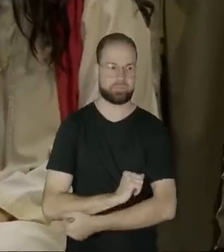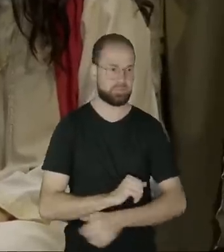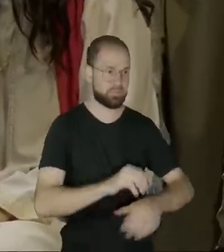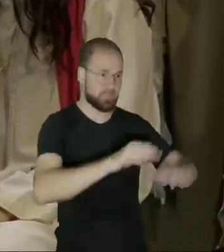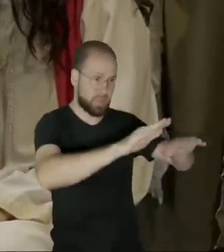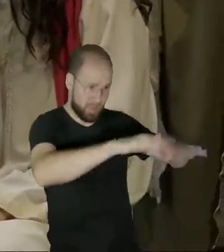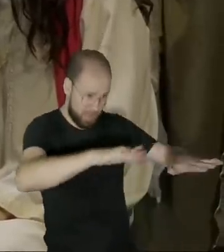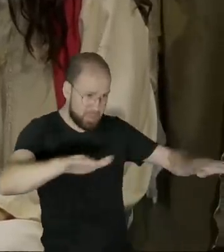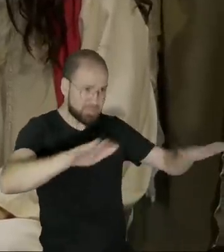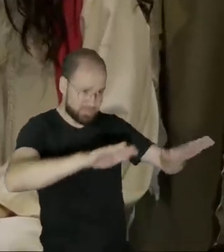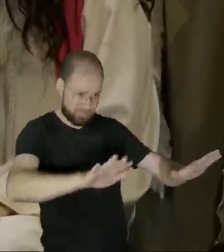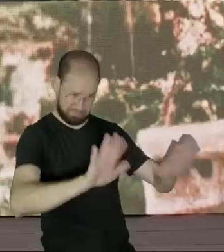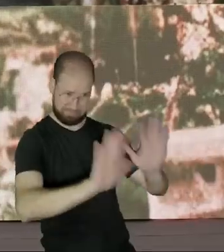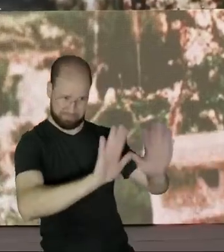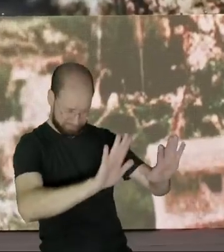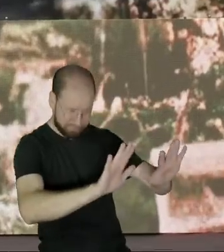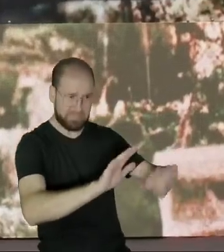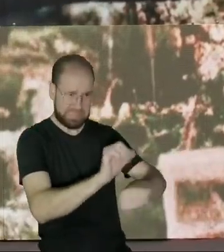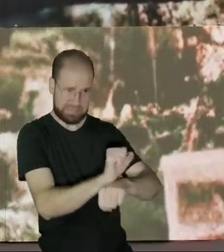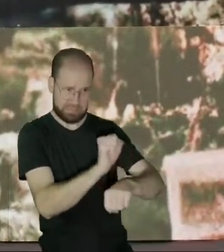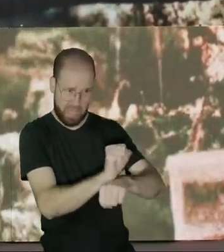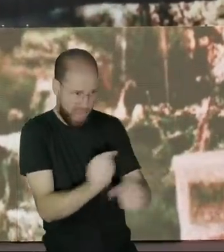Crianças, crianças, esperem.